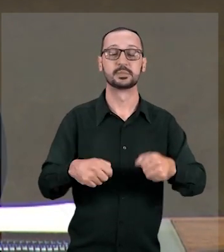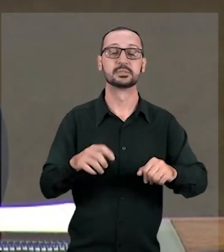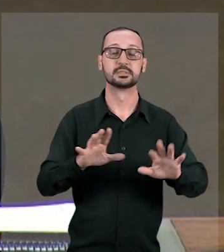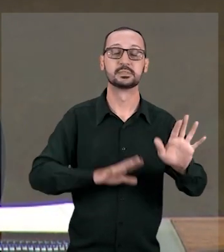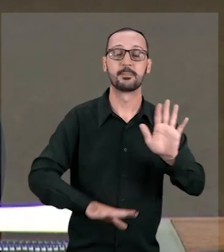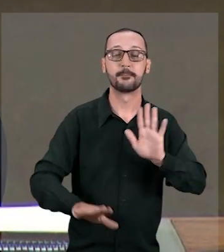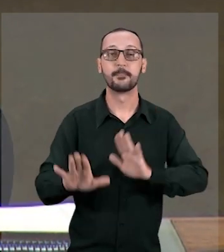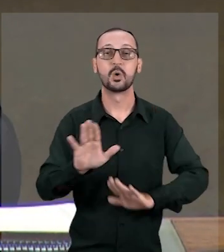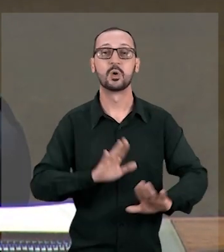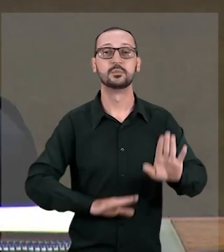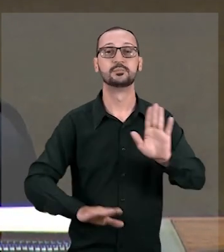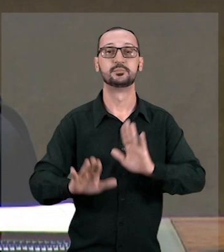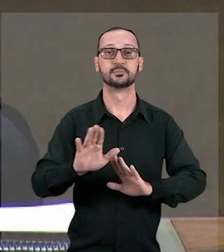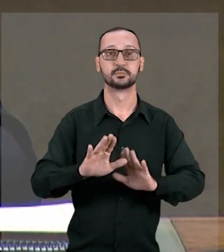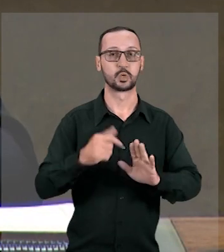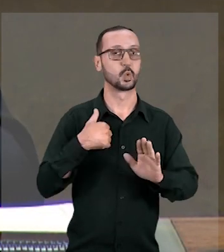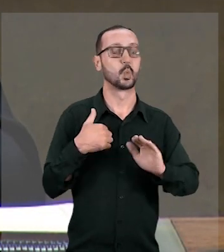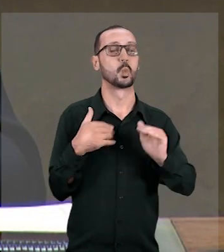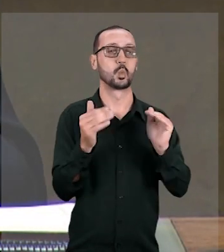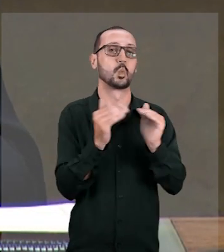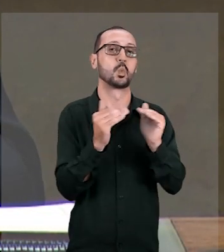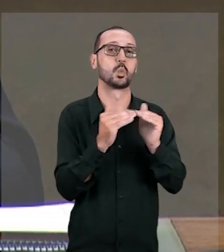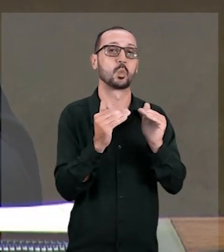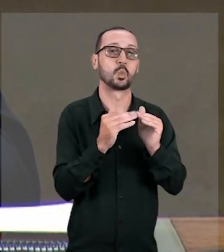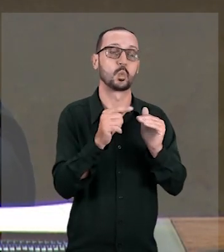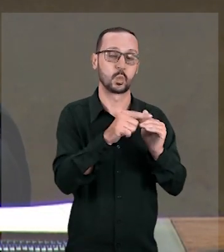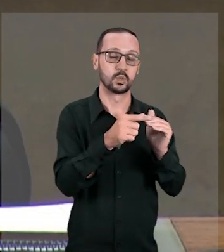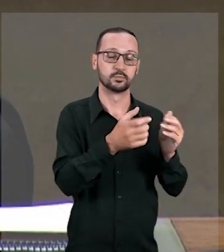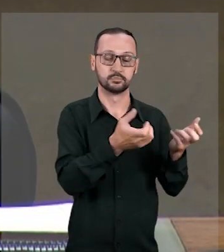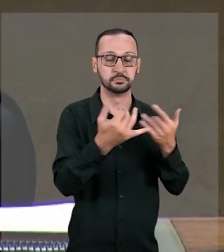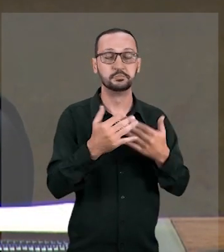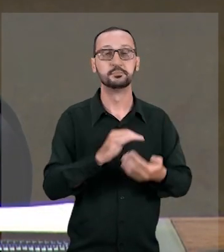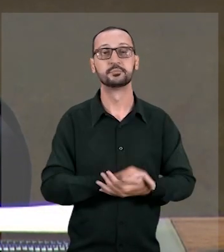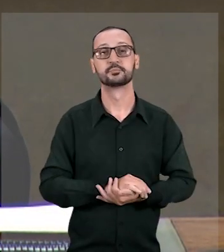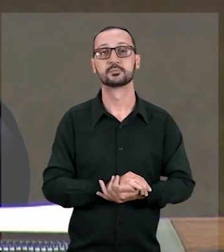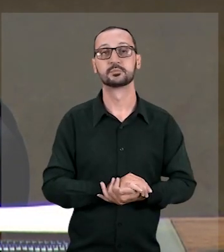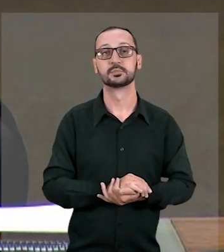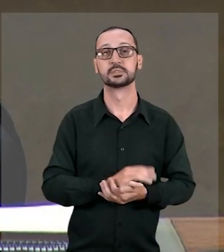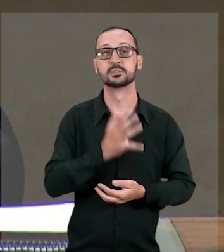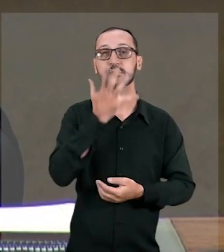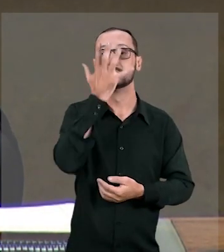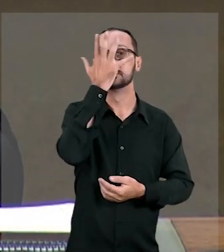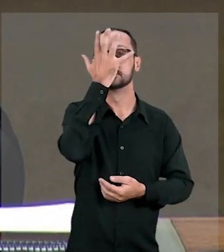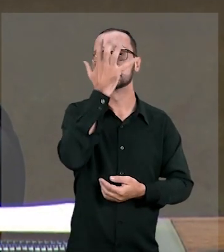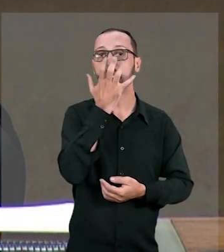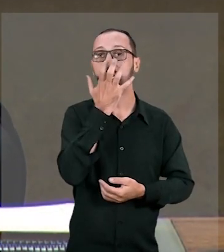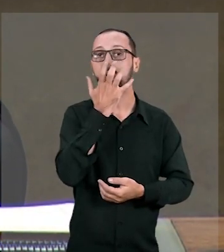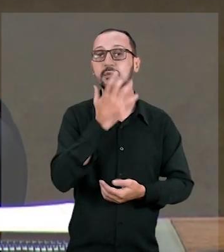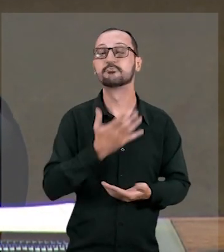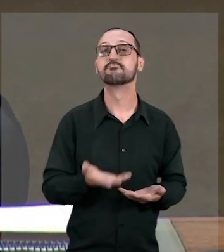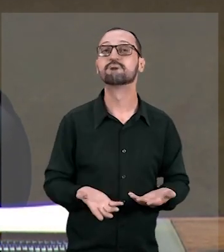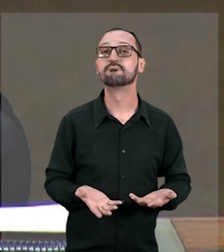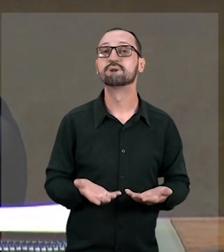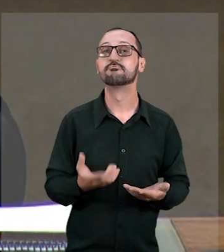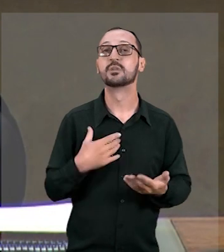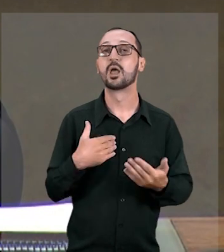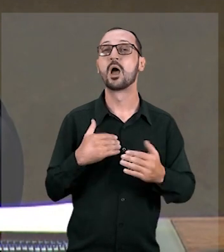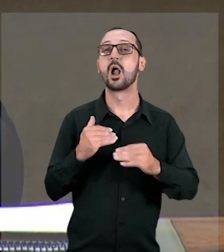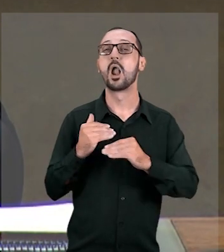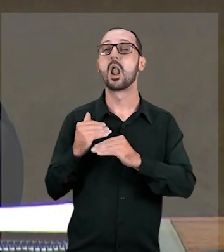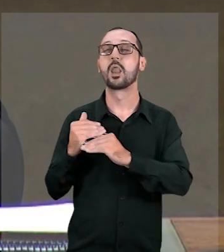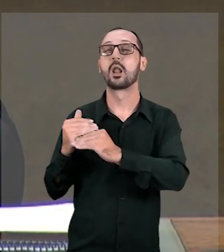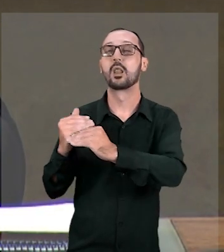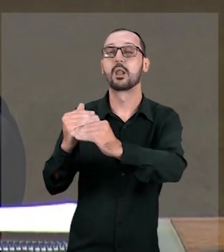moderado, também nisso eu estou de acordo com o desembargador, sério e